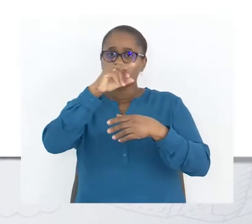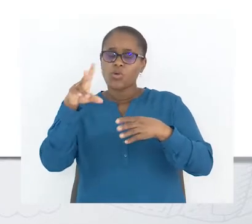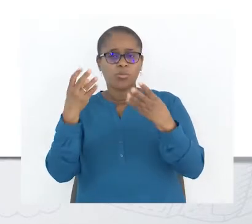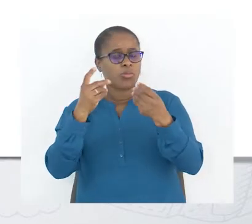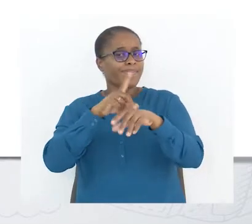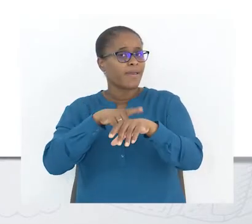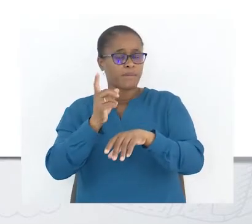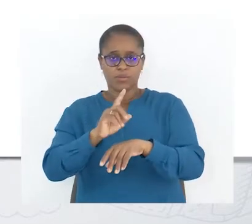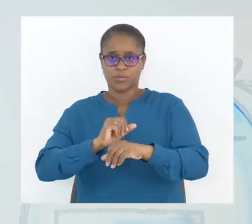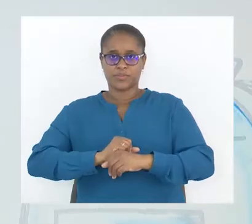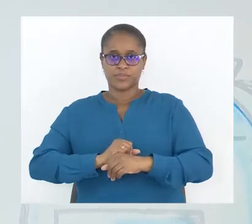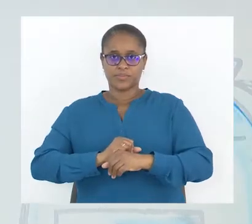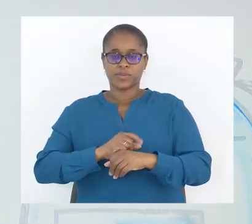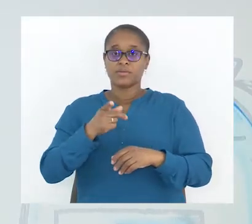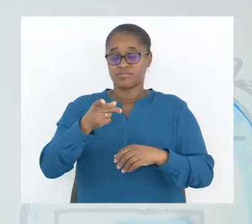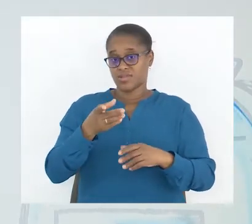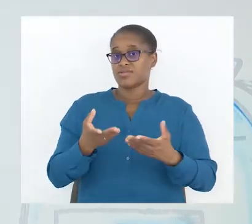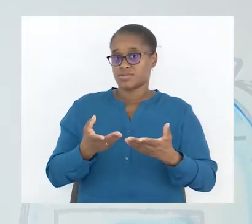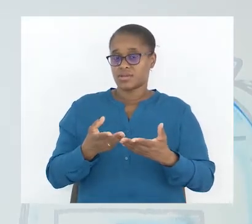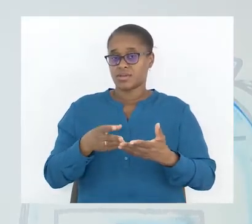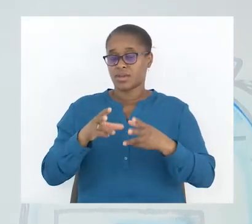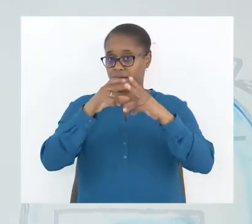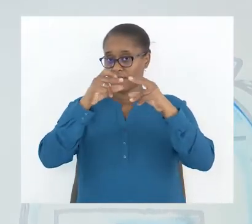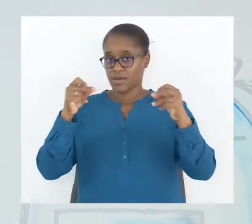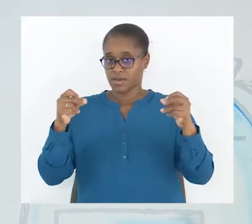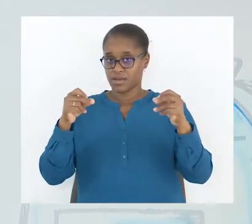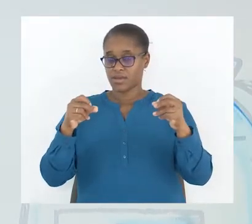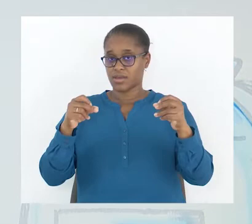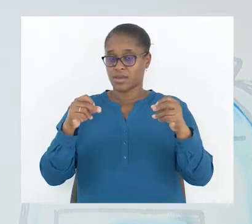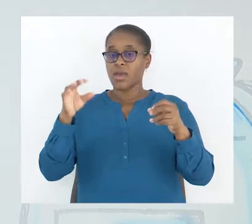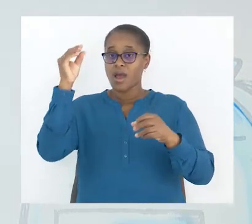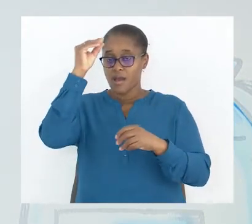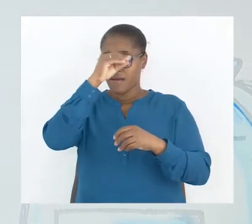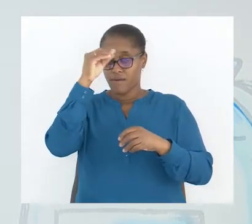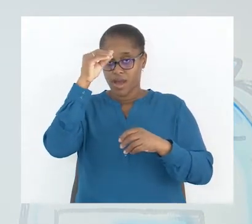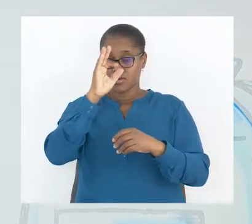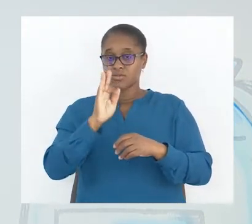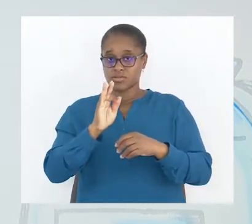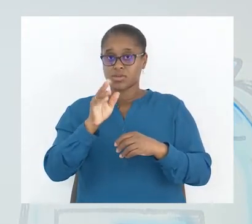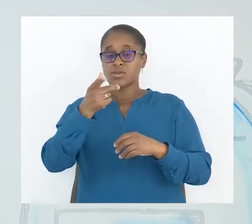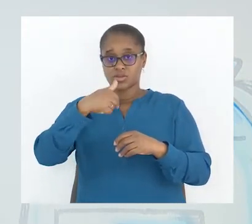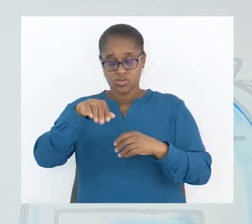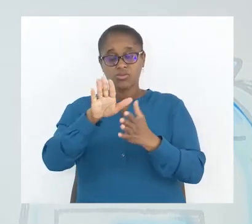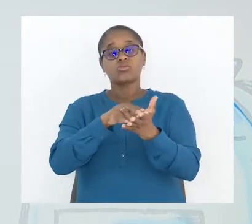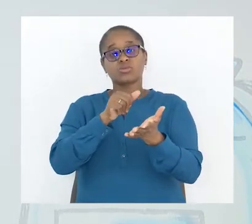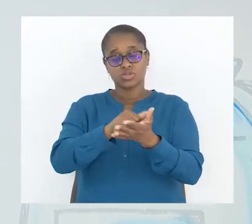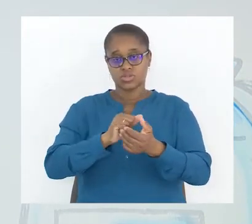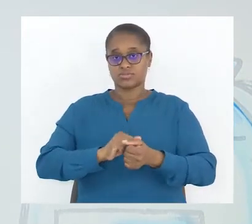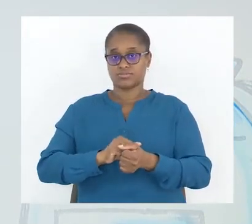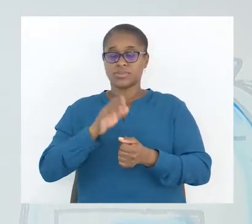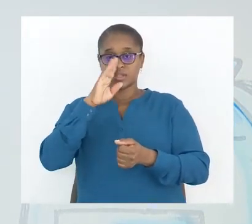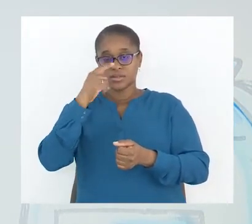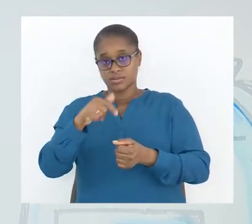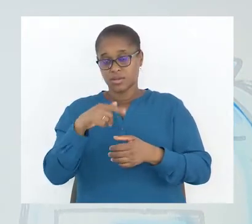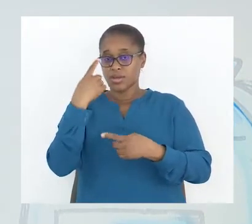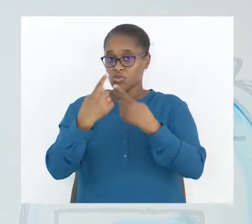tempo. Portanto, neste caso, a afirmação era falsa e nós acabamos de corrigir. Se houver